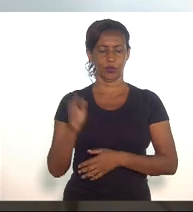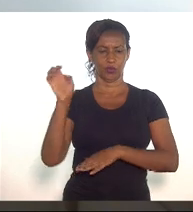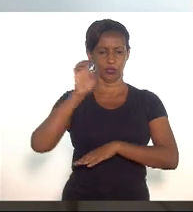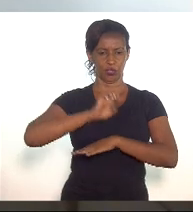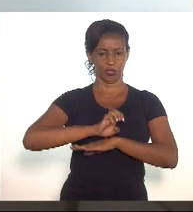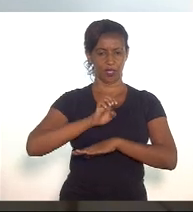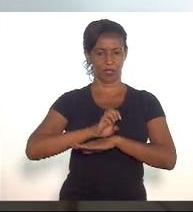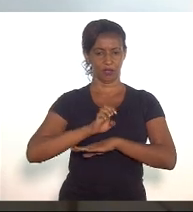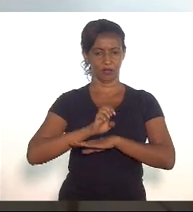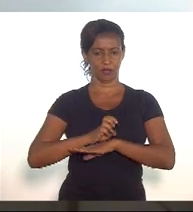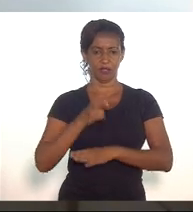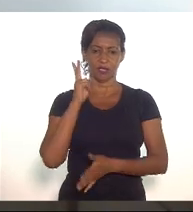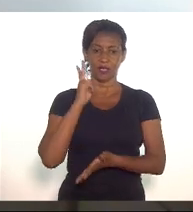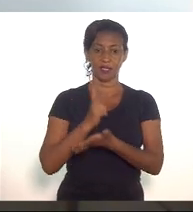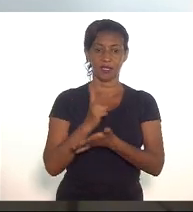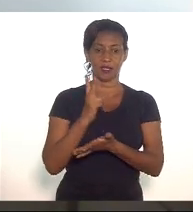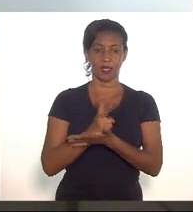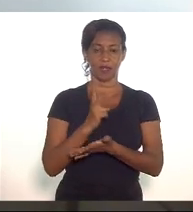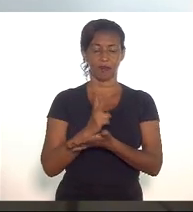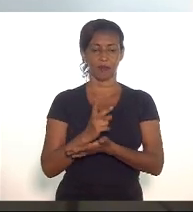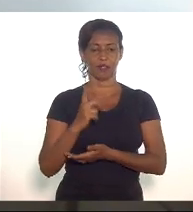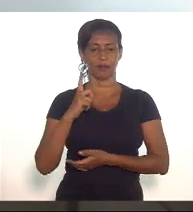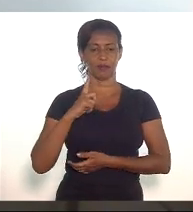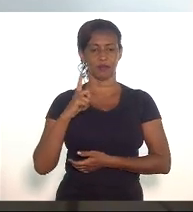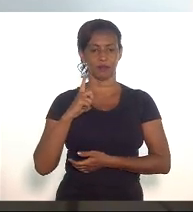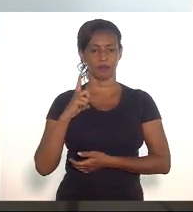Estado sempre teve